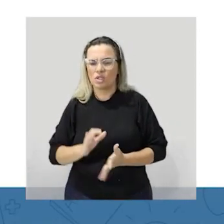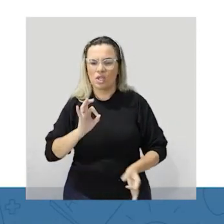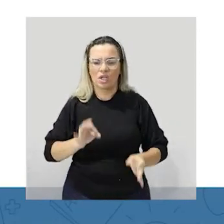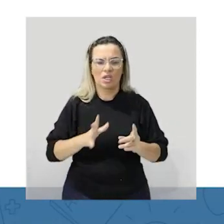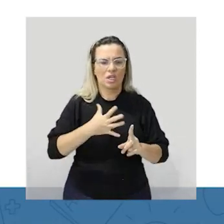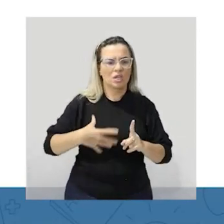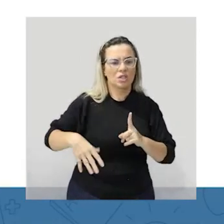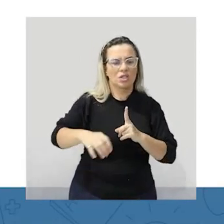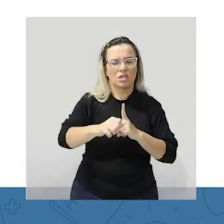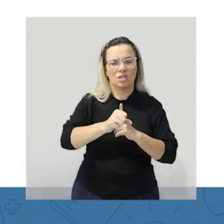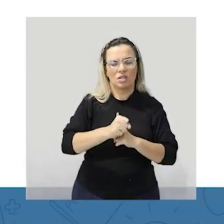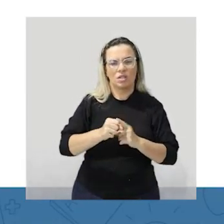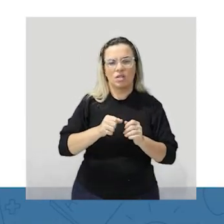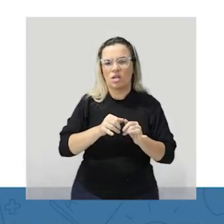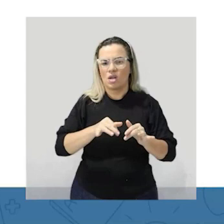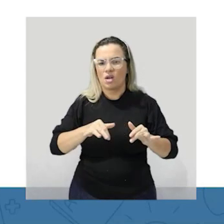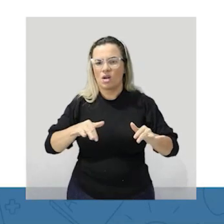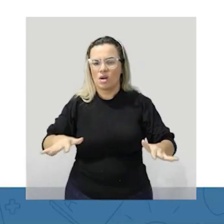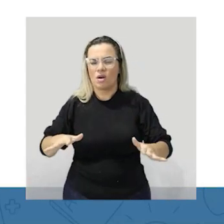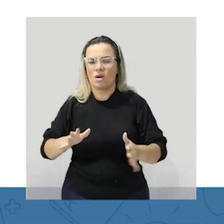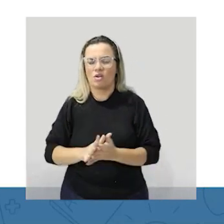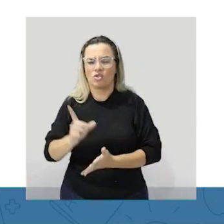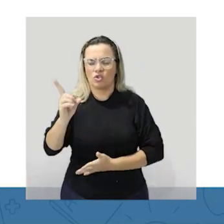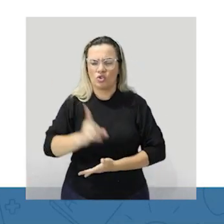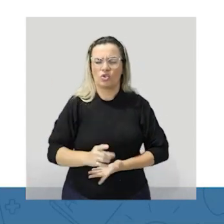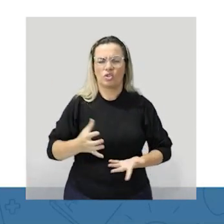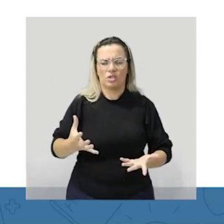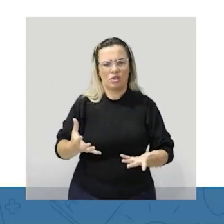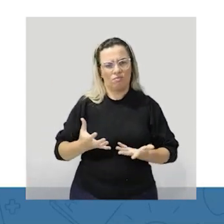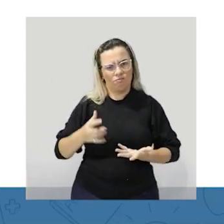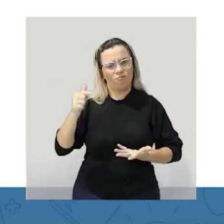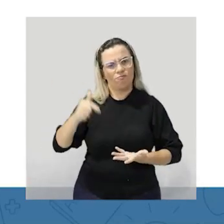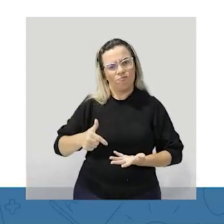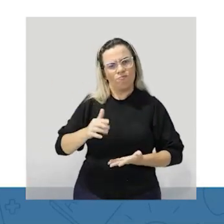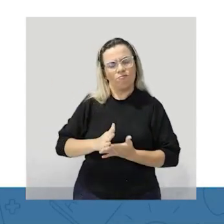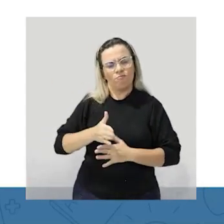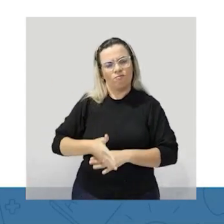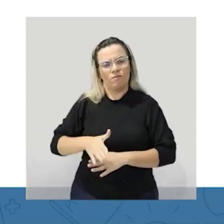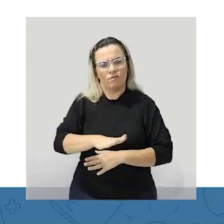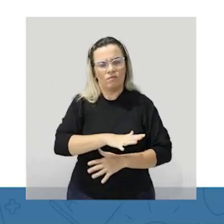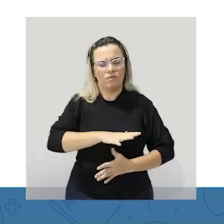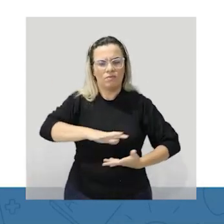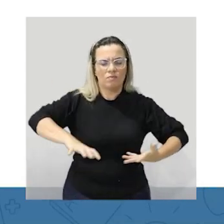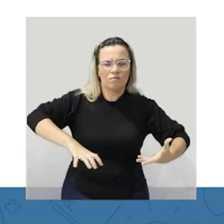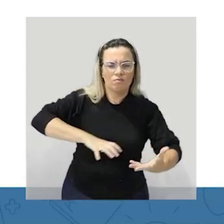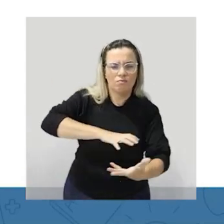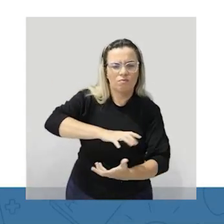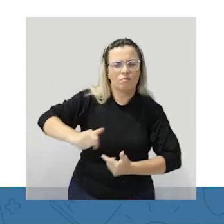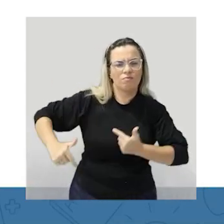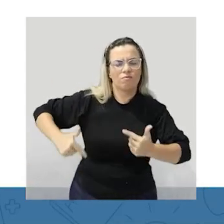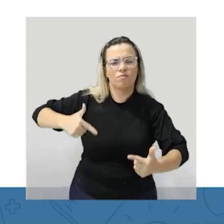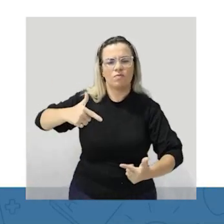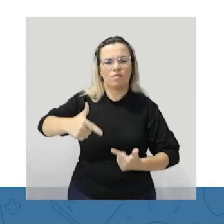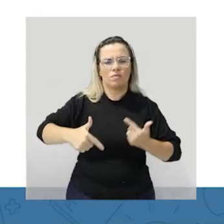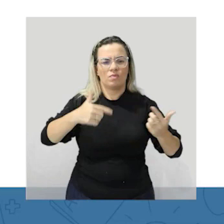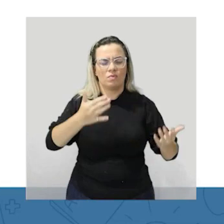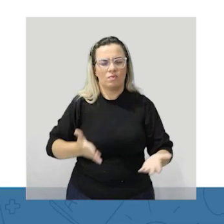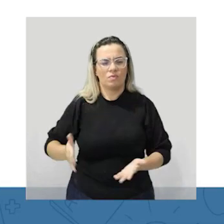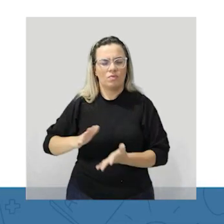buscando espaço, direitos. Então eles participam através de manifestações, ou